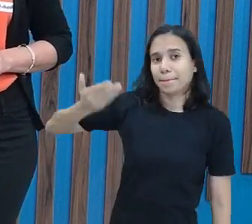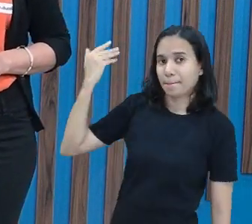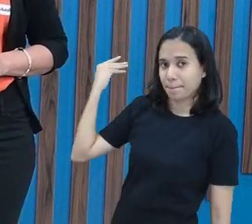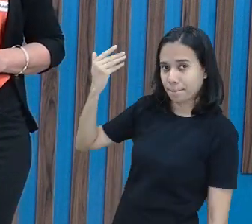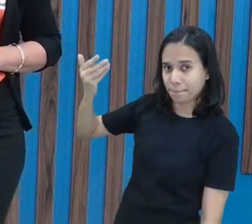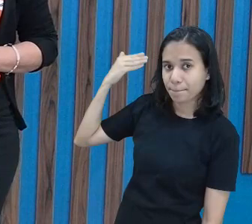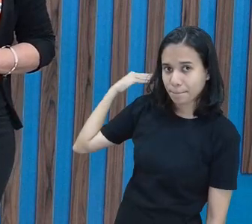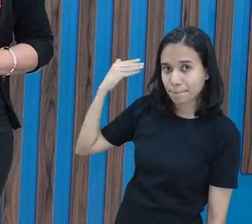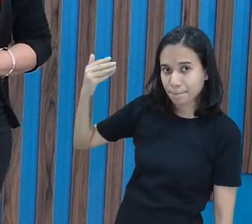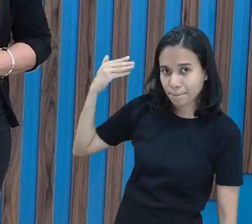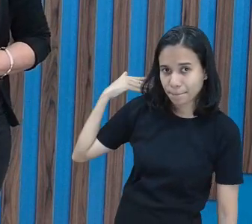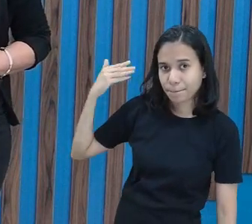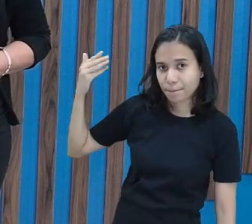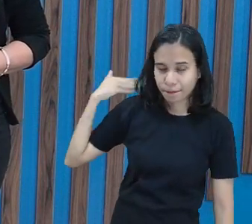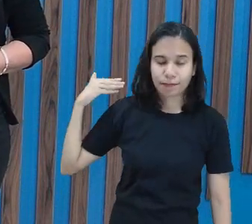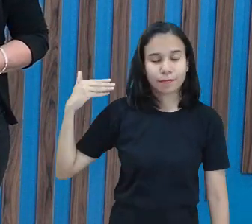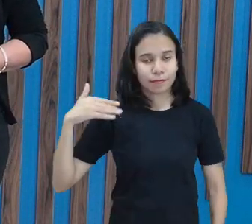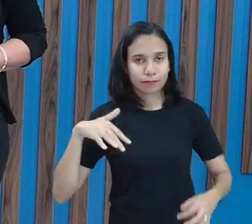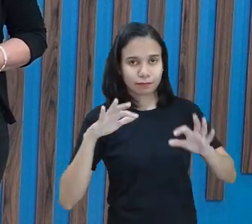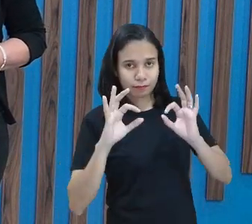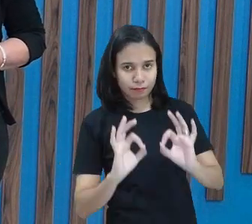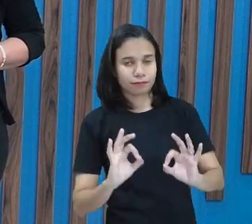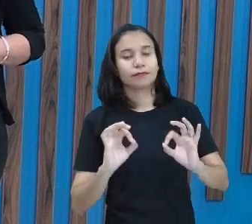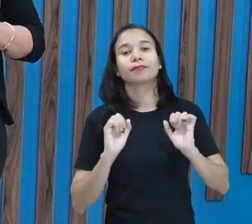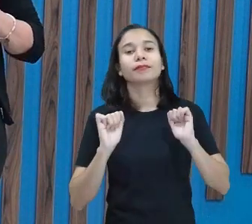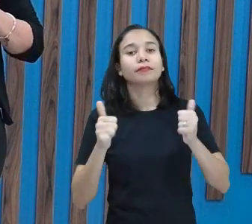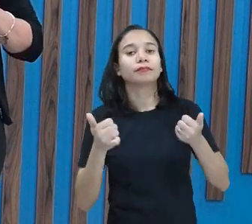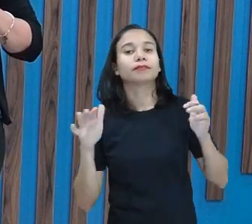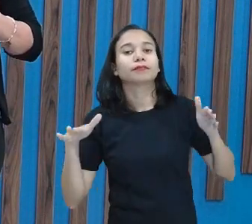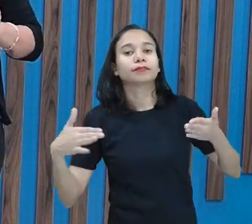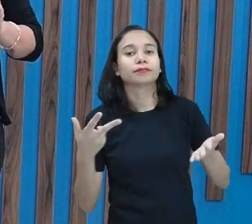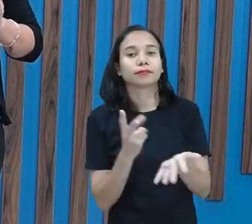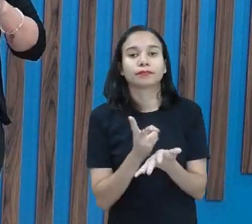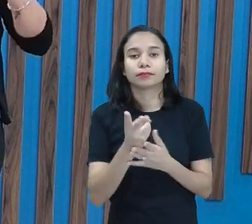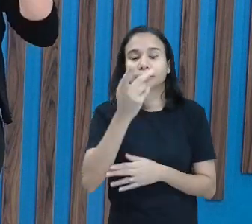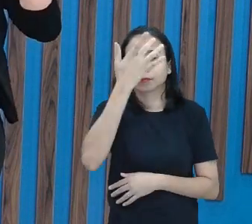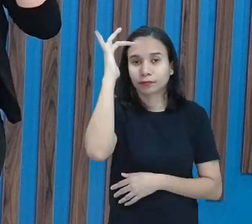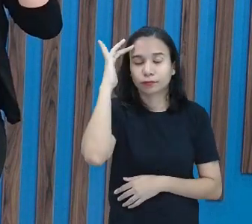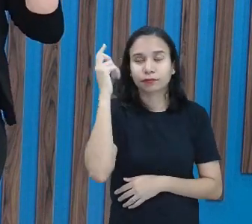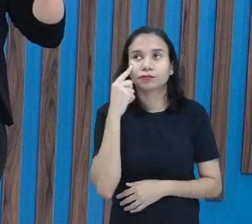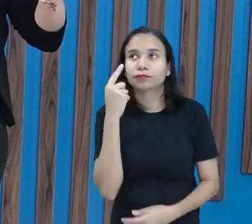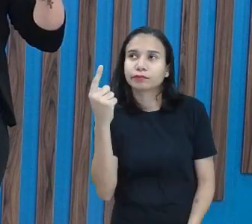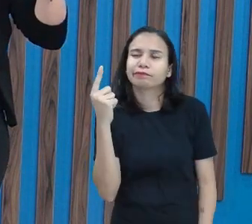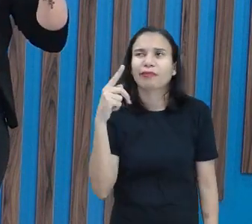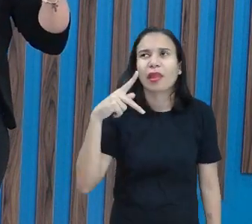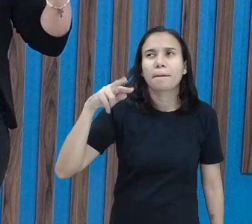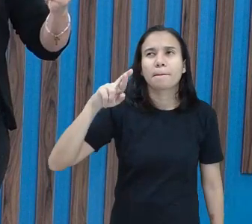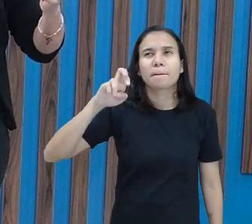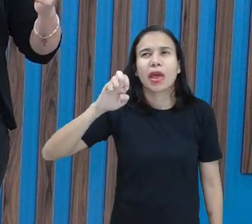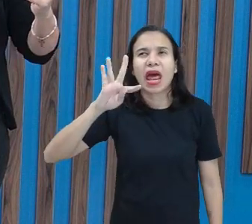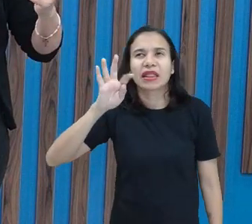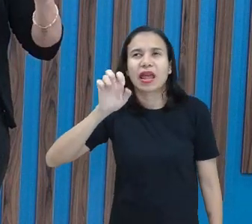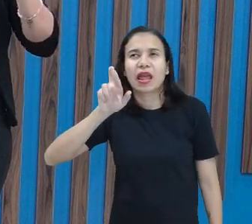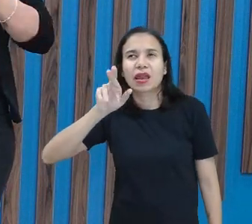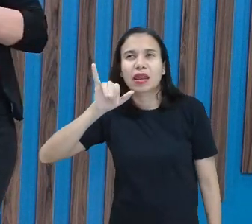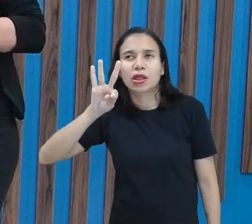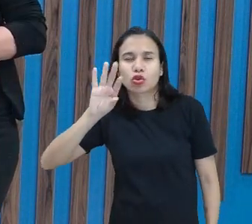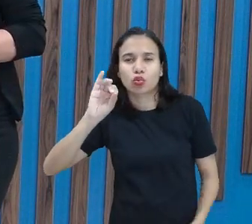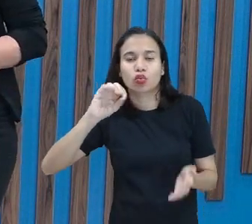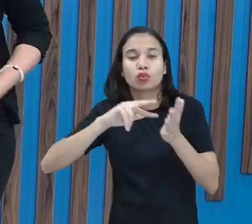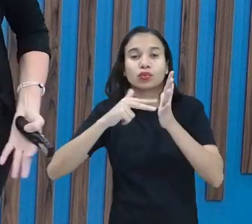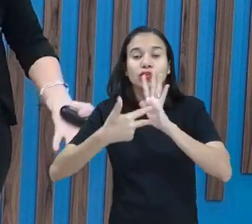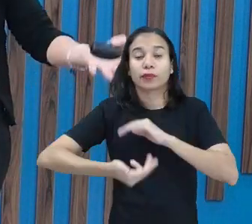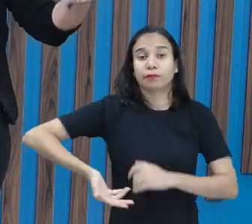coisa que passado, tá bom? Então, sempre que você ouvir essa palavra pretérito, lembra que